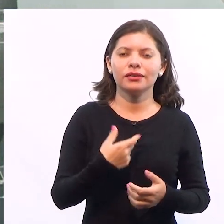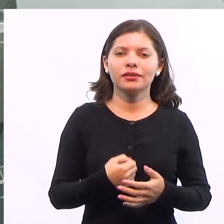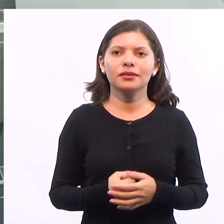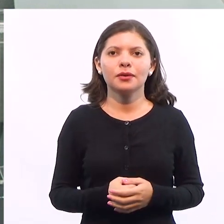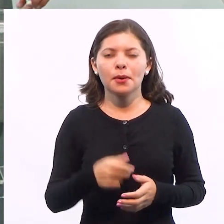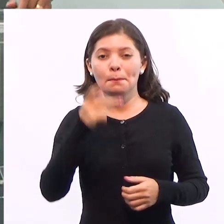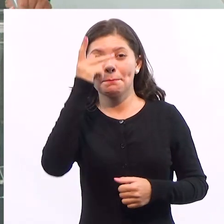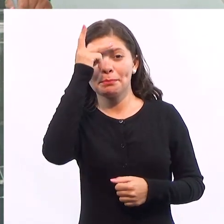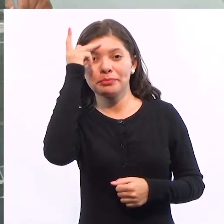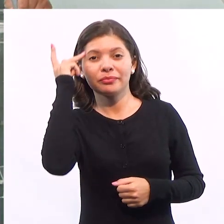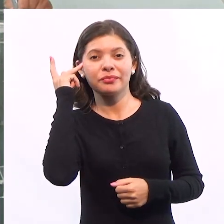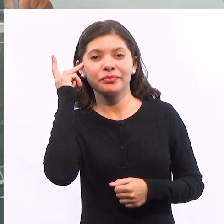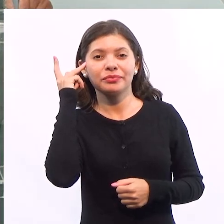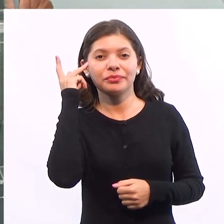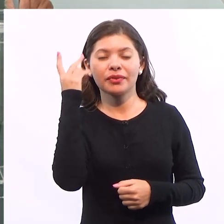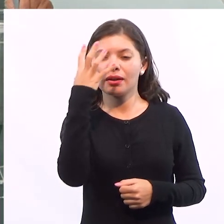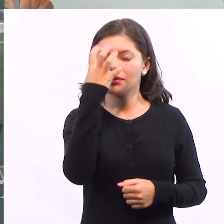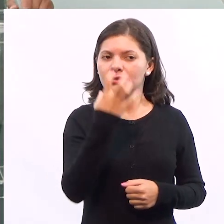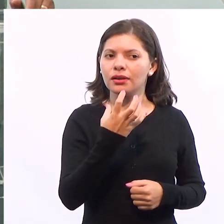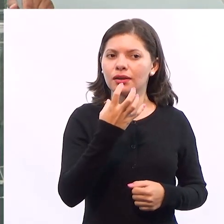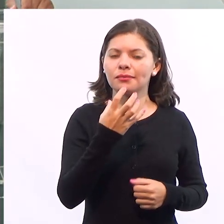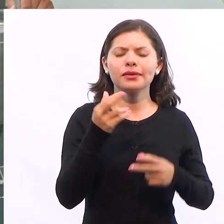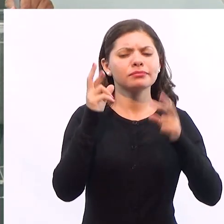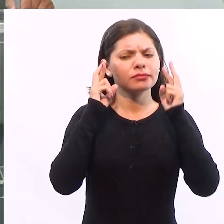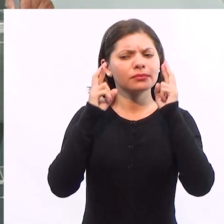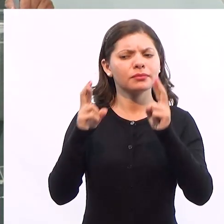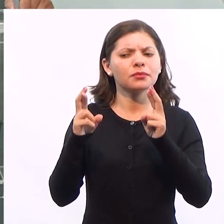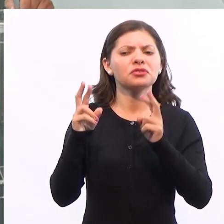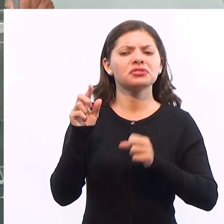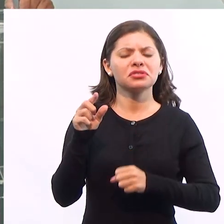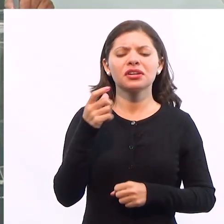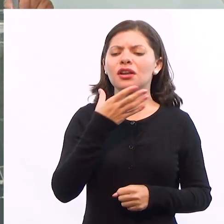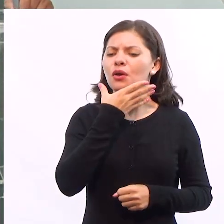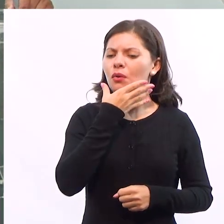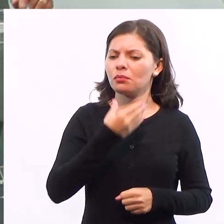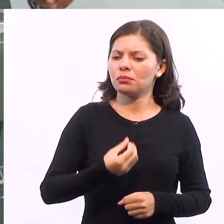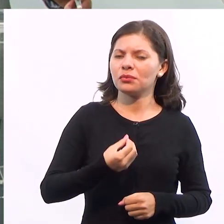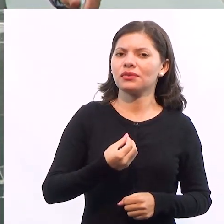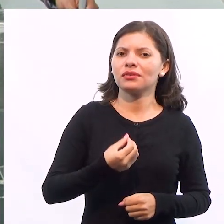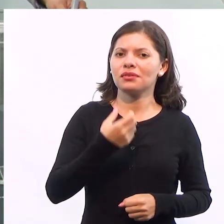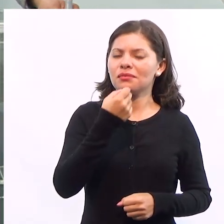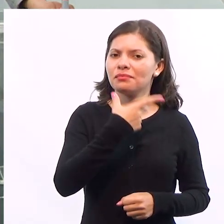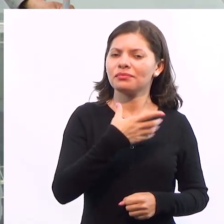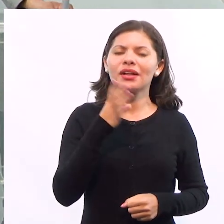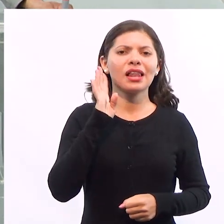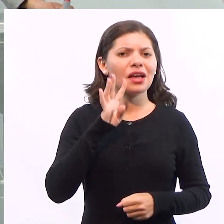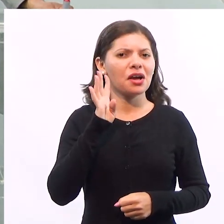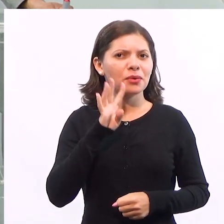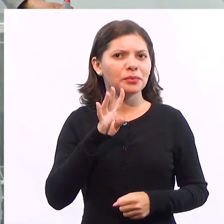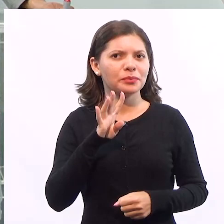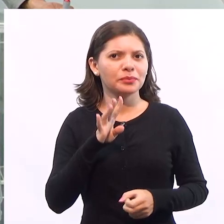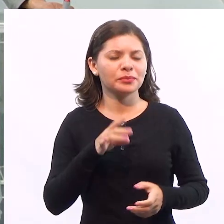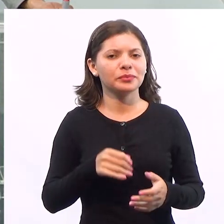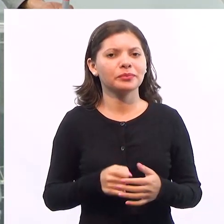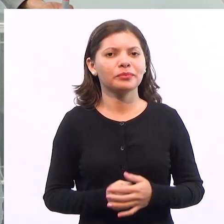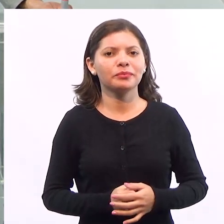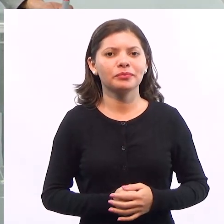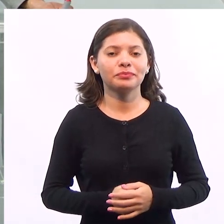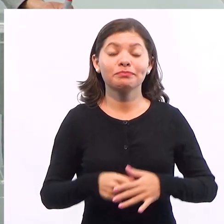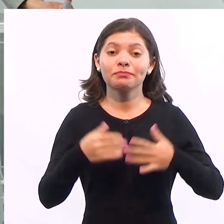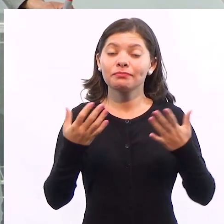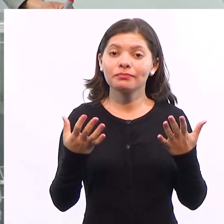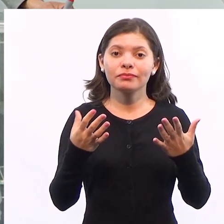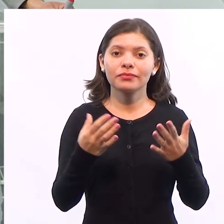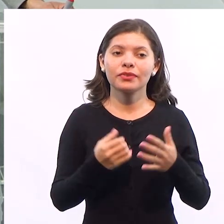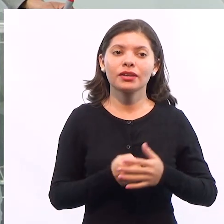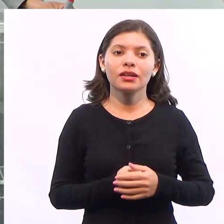piada, tem as piadas sem graça, né? Aí tem gente que não vai rir, mas vai respeitar, poxa, esse cara aí tem um senso de humor legal, mas deixa ele lá, não vou dar muita